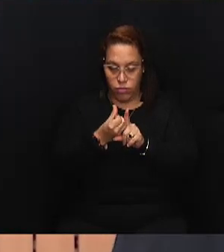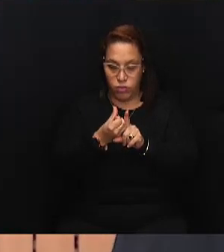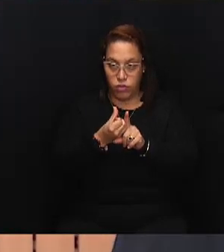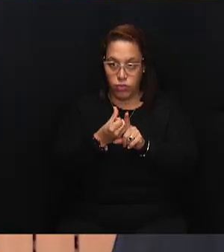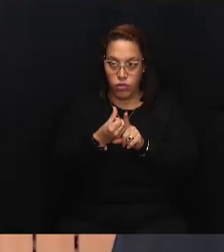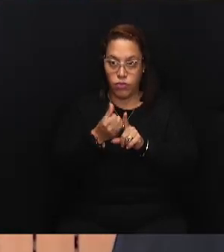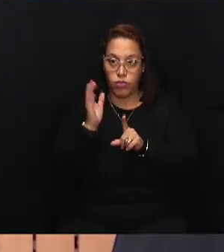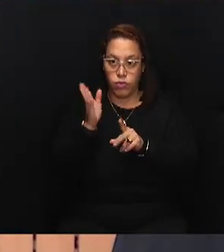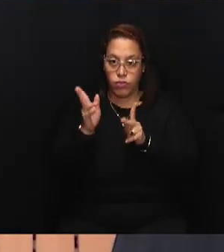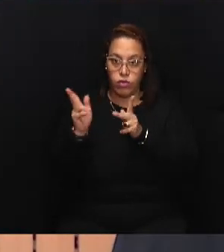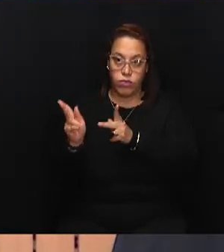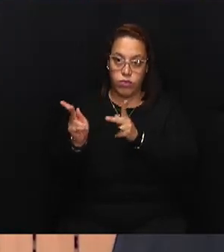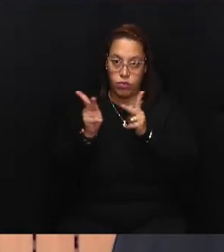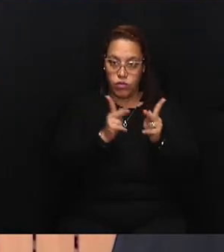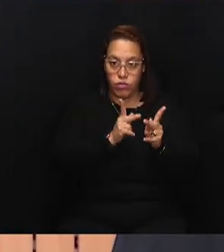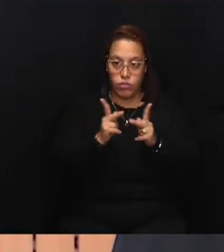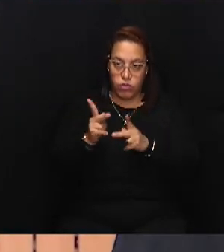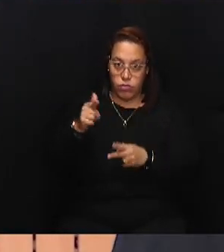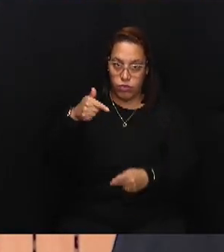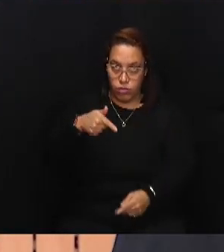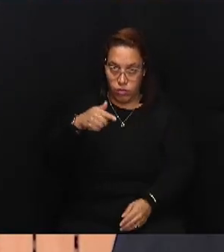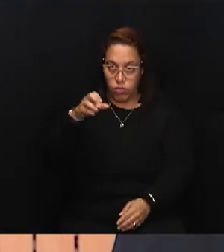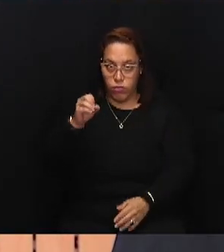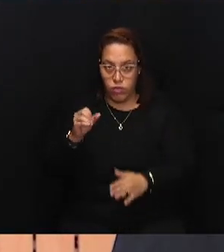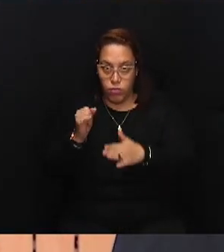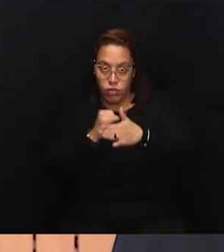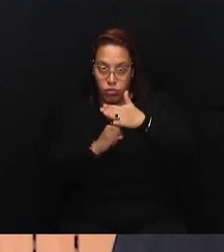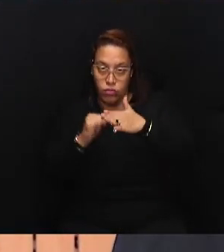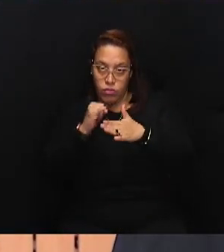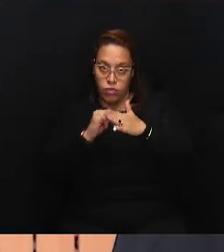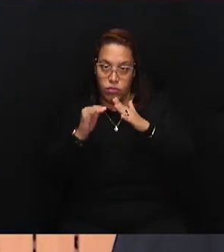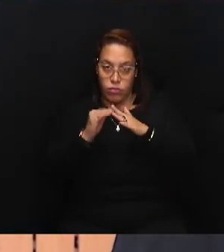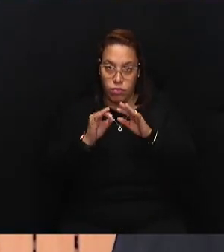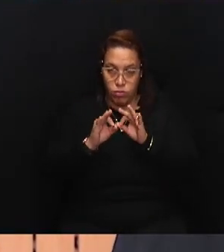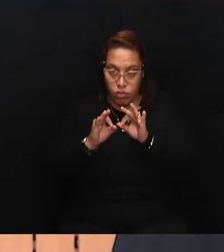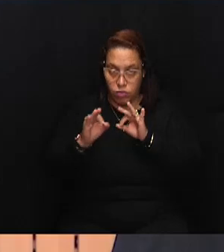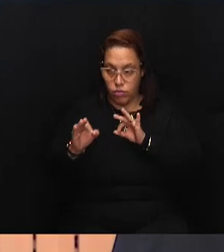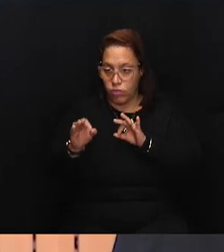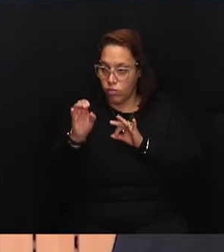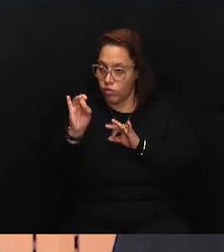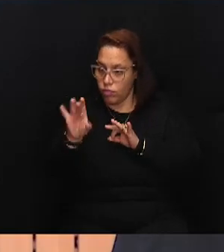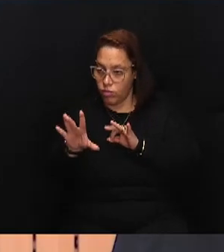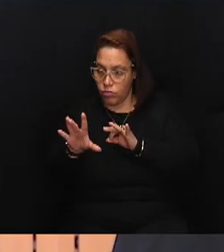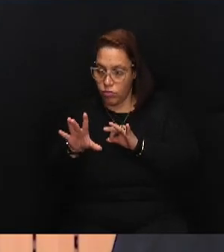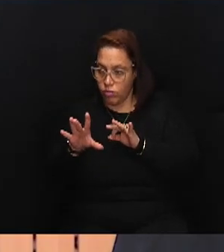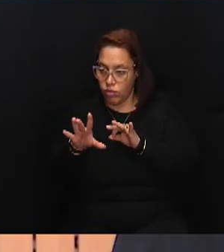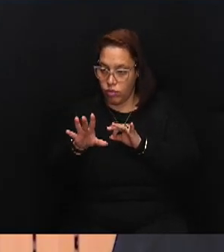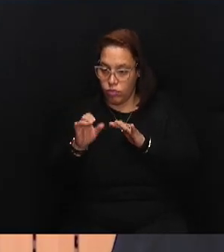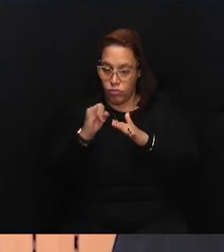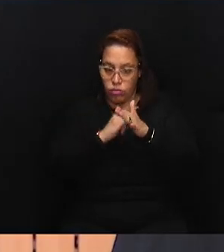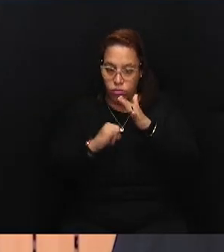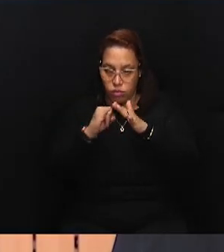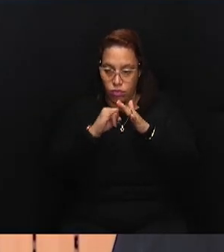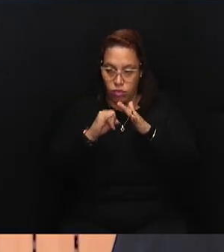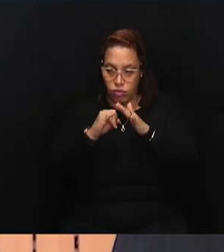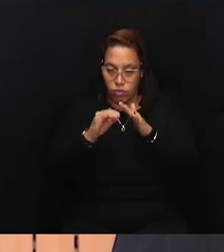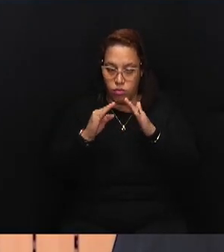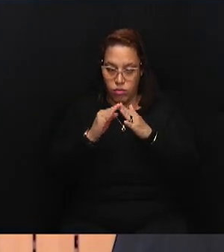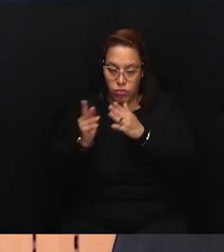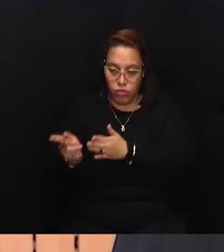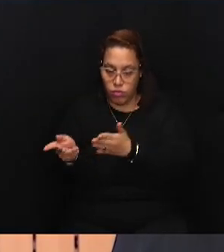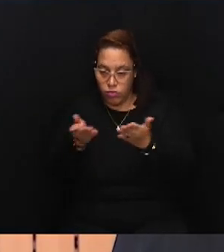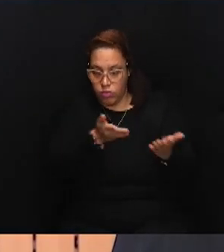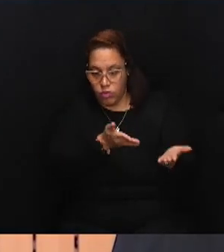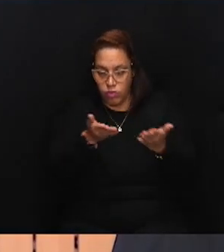nós já visitamos aí mais de 70 instituições de longa permanência, e não somente essas instituições de longa permanência, nós temos visitado